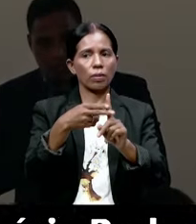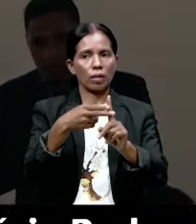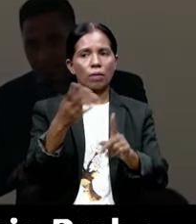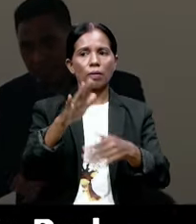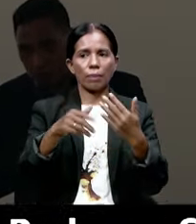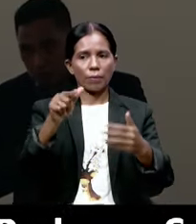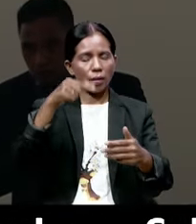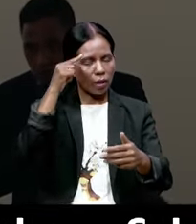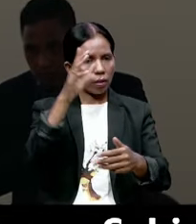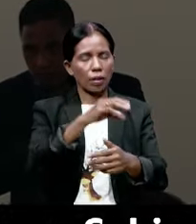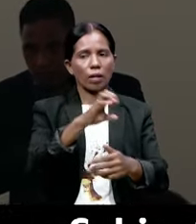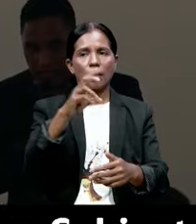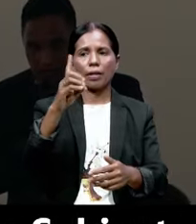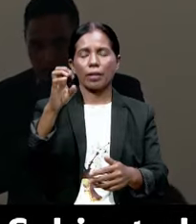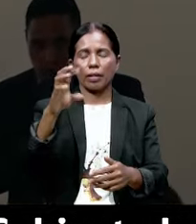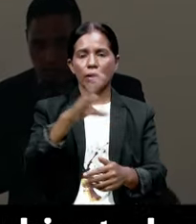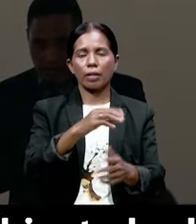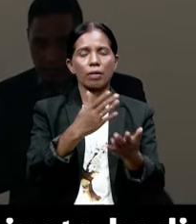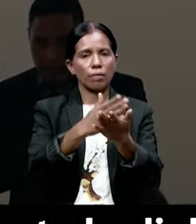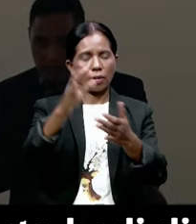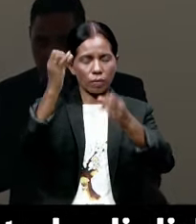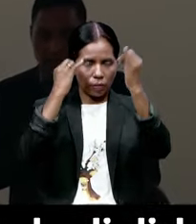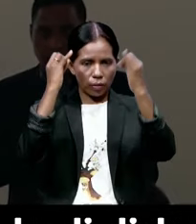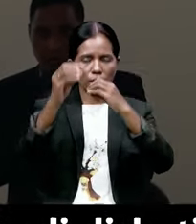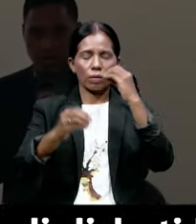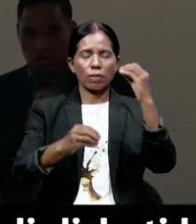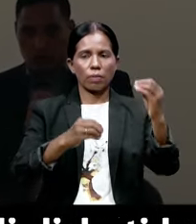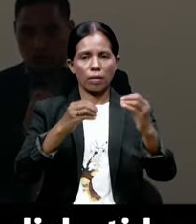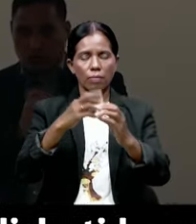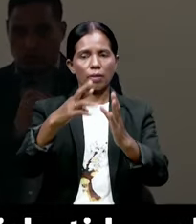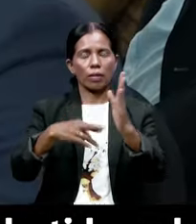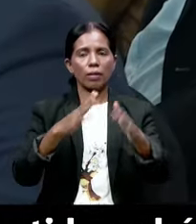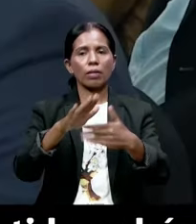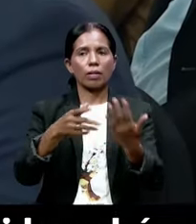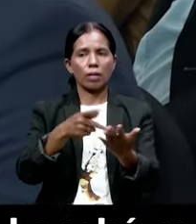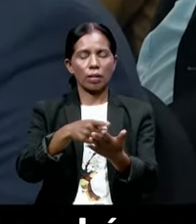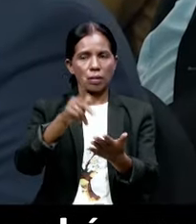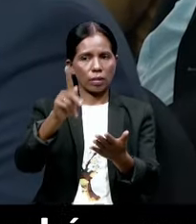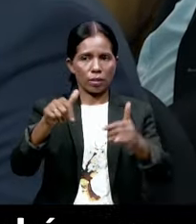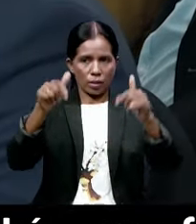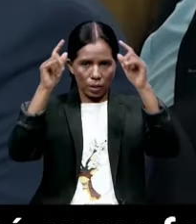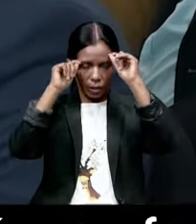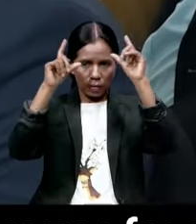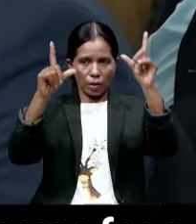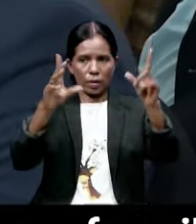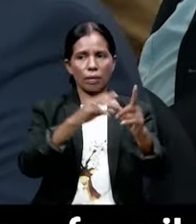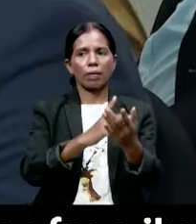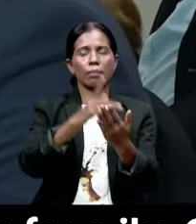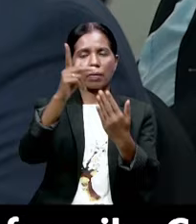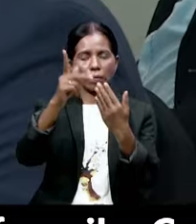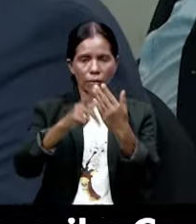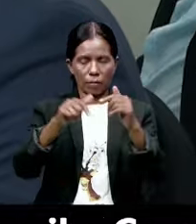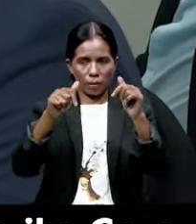Central Timor-Leste, Helder López, partilha informação com a plataforma Pagamento Eletrônico de Timor-Leste no programa piloto